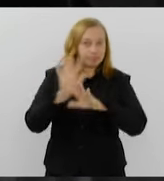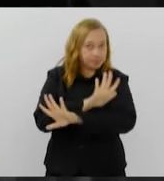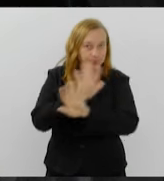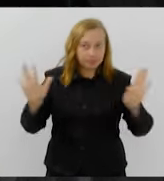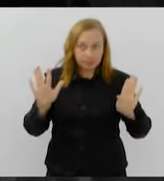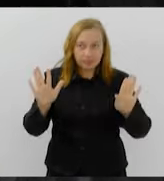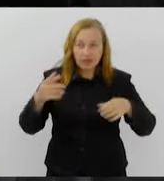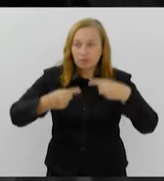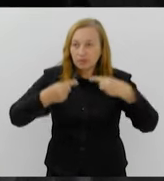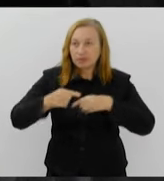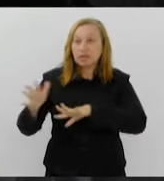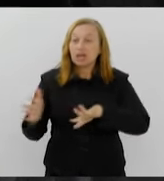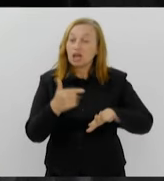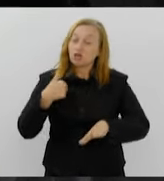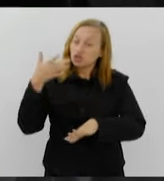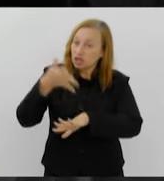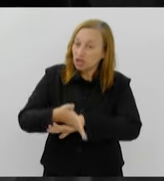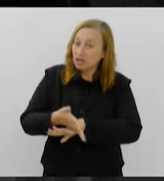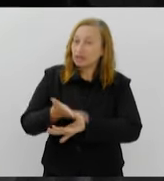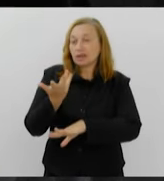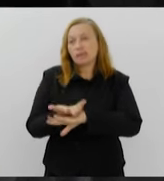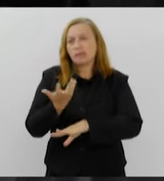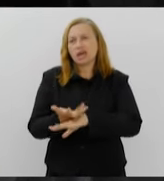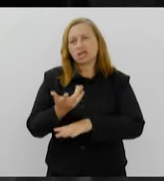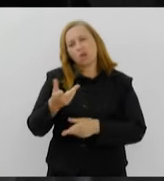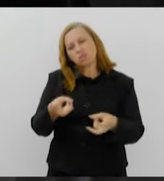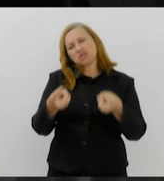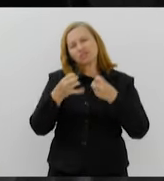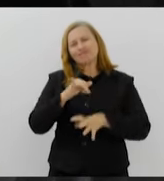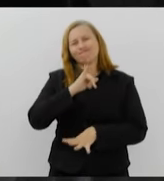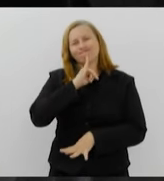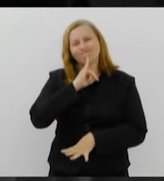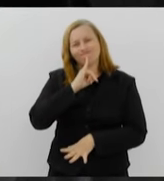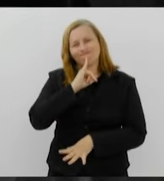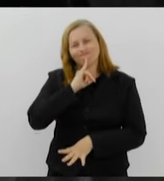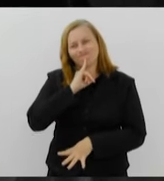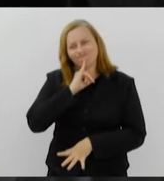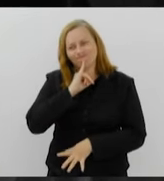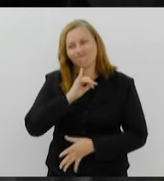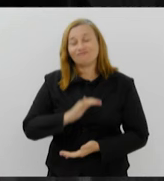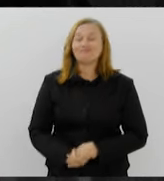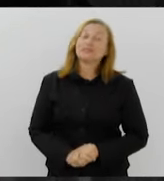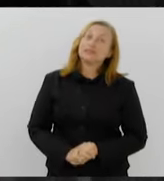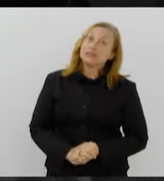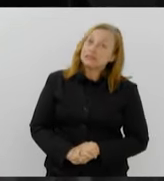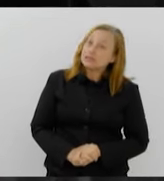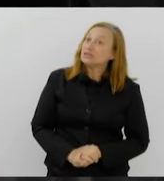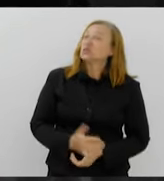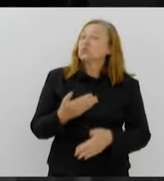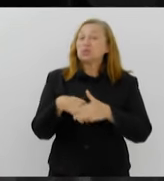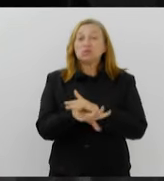e logo que cheguei na praça percebi algo que infelizmente tem sido uma prae eleição pós